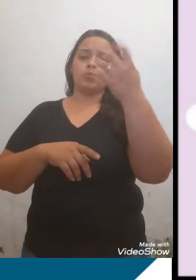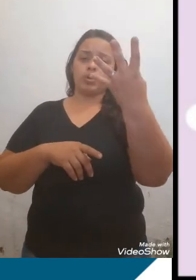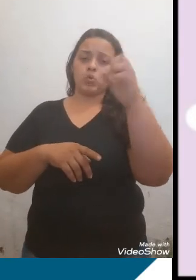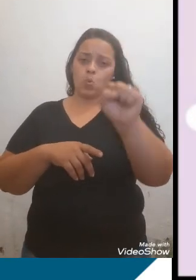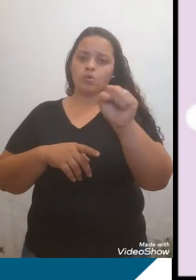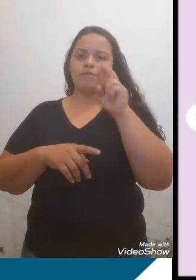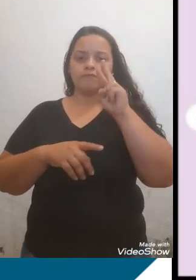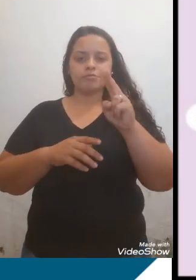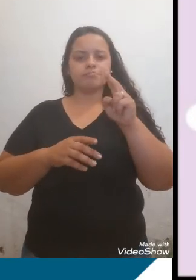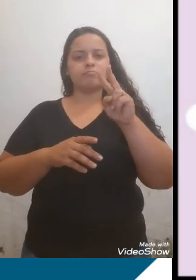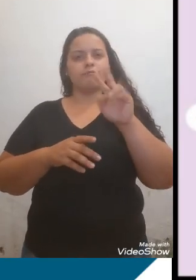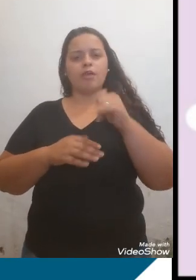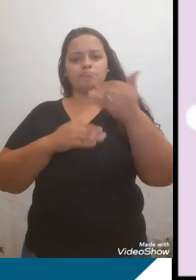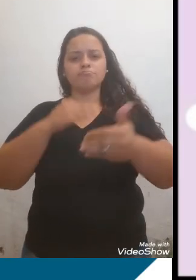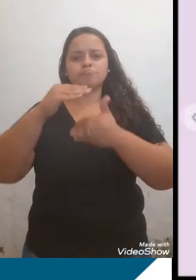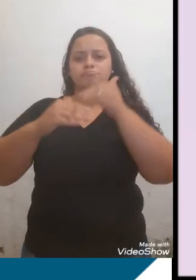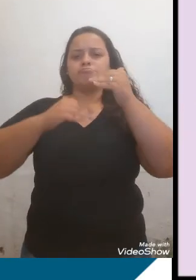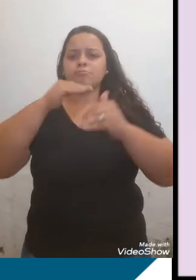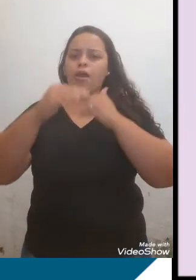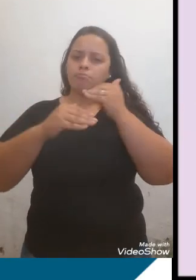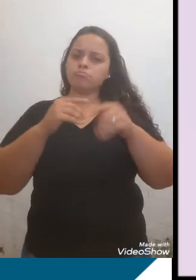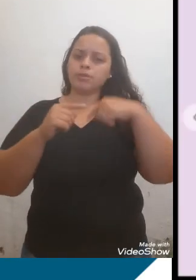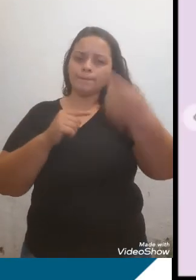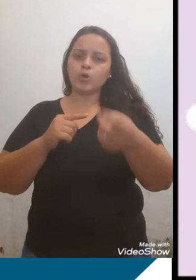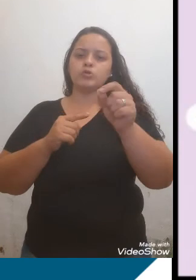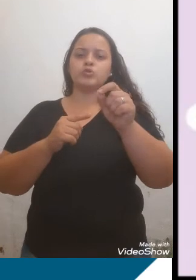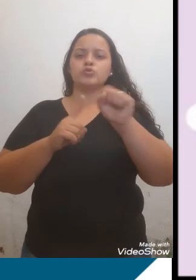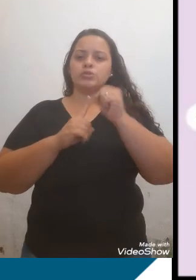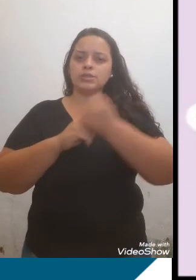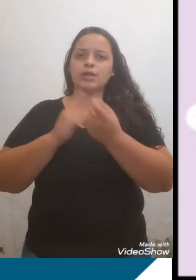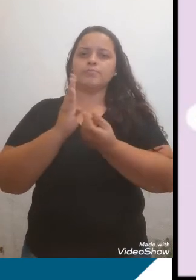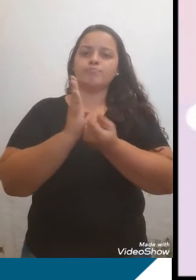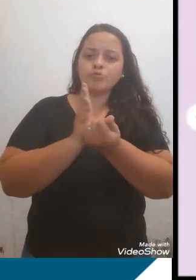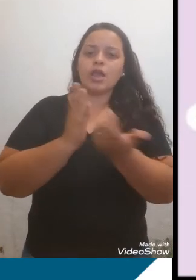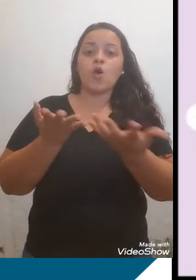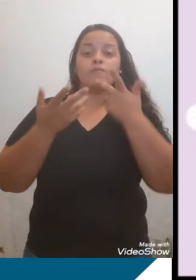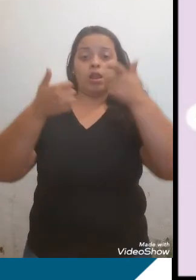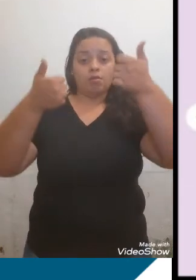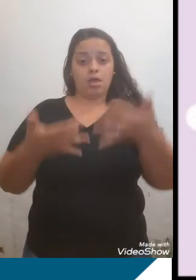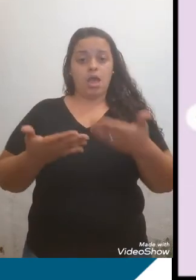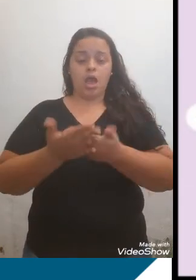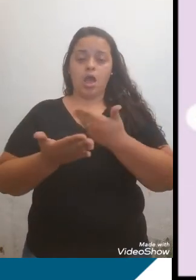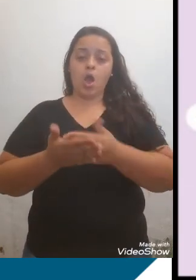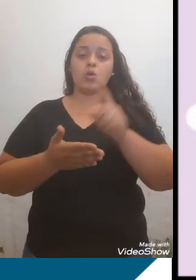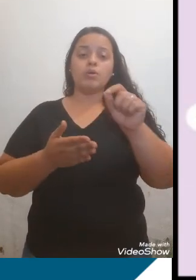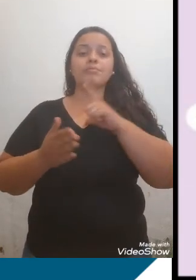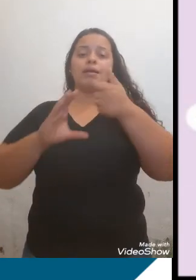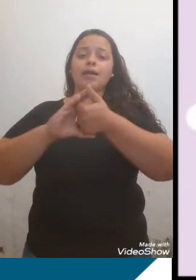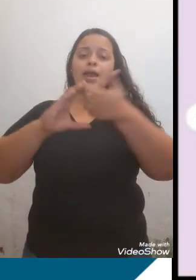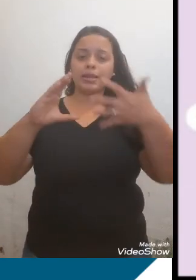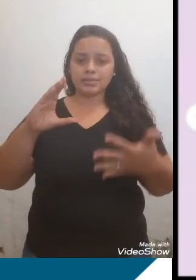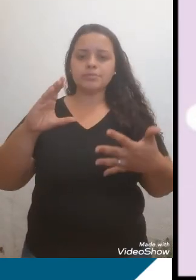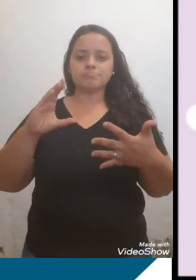se desenvolver essa sociedade burguesa que a gente vai tratar nessa aula. Bom, como características,